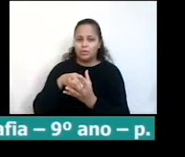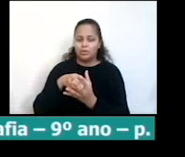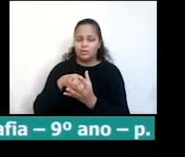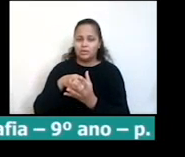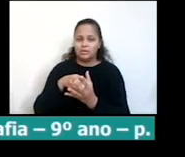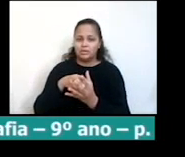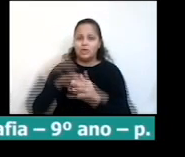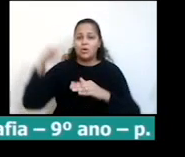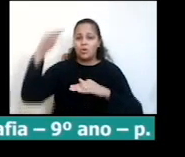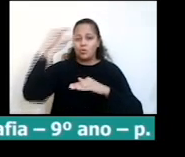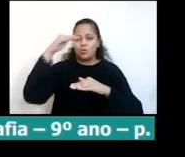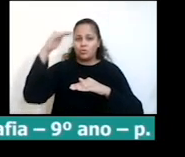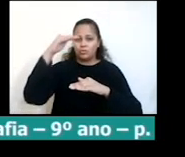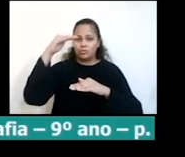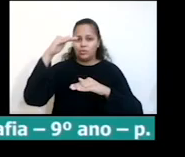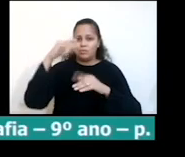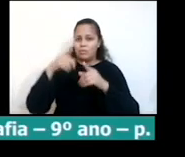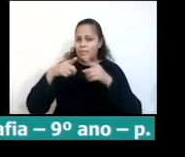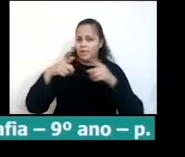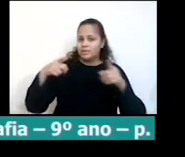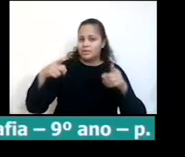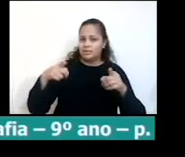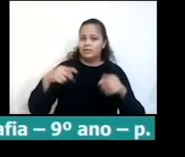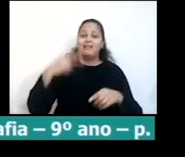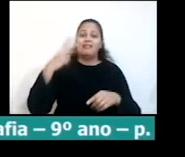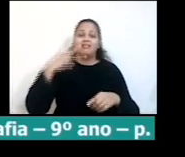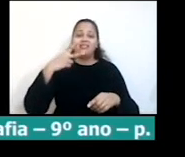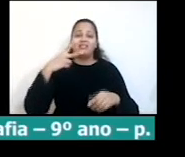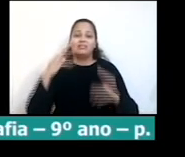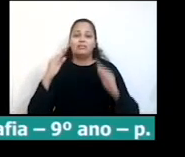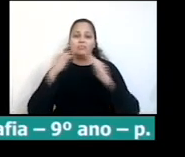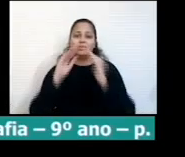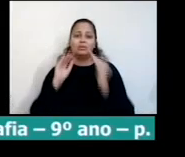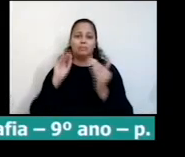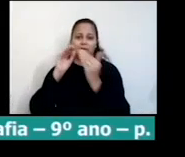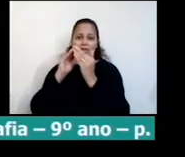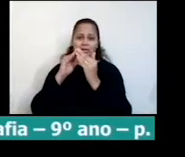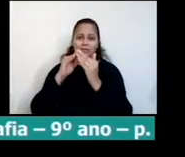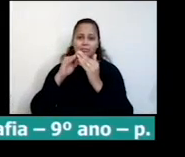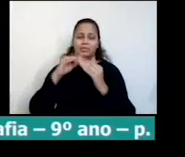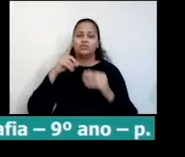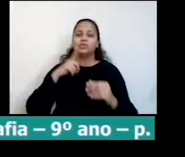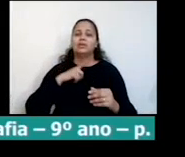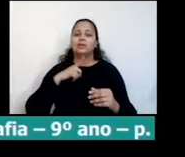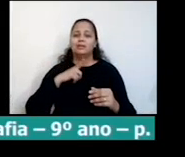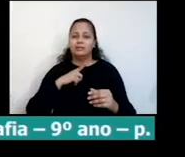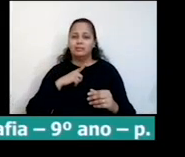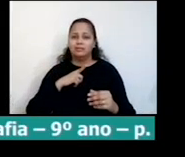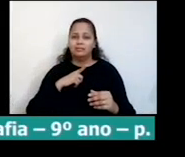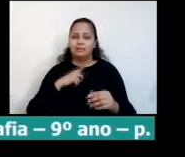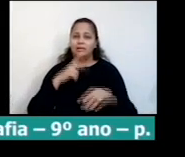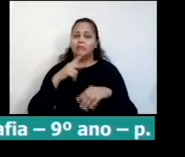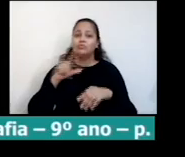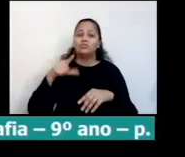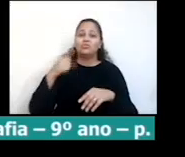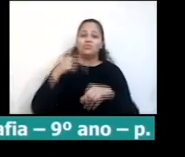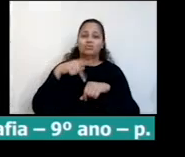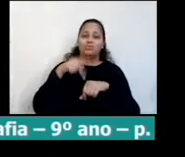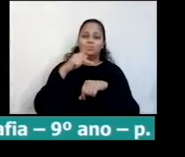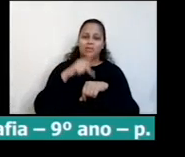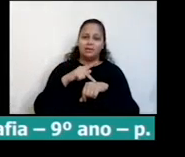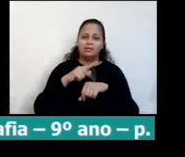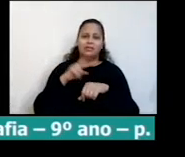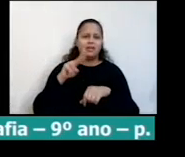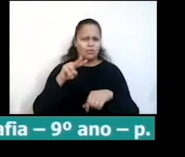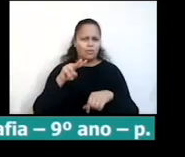tem a parte mais larga. Na segunda pirâmide aí a gente observa a Indonésia. Essa pirâmide é igual à pirâmide da esquerda ou